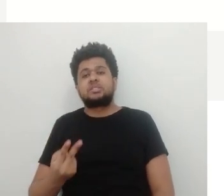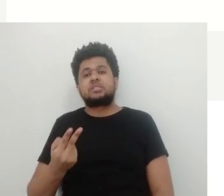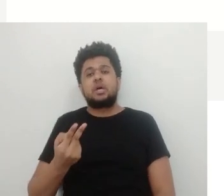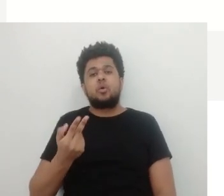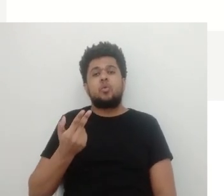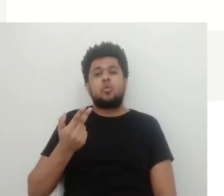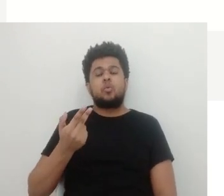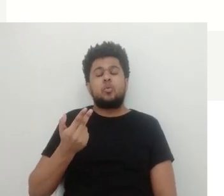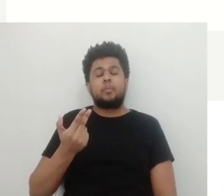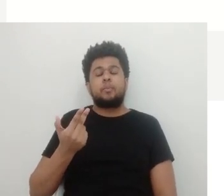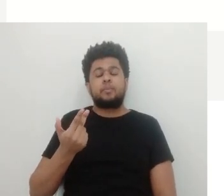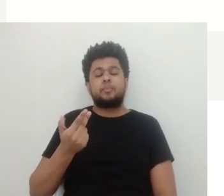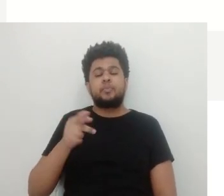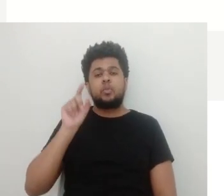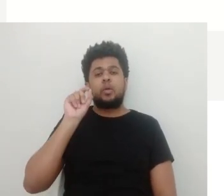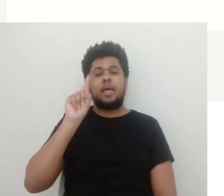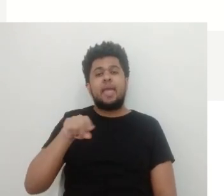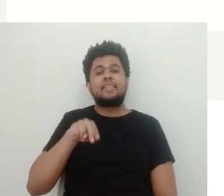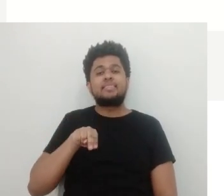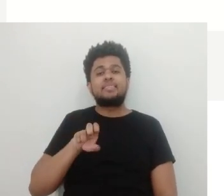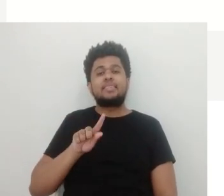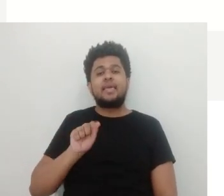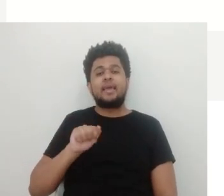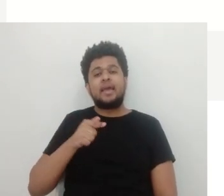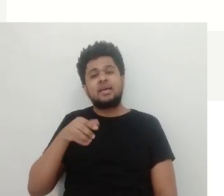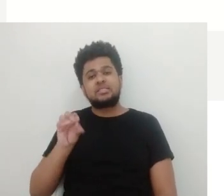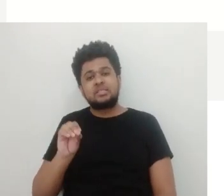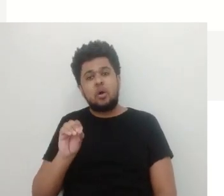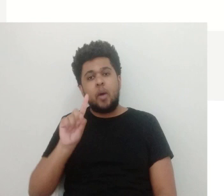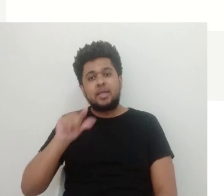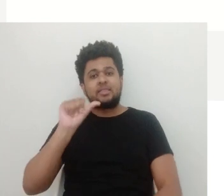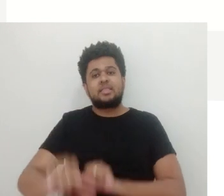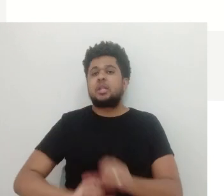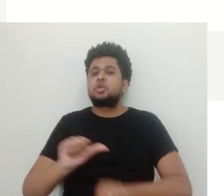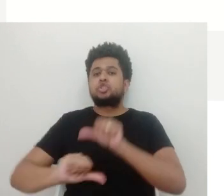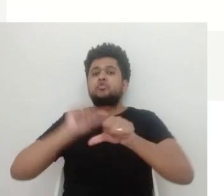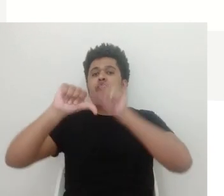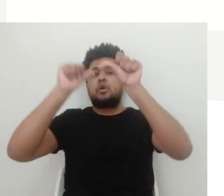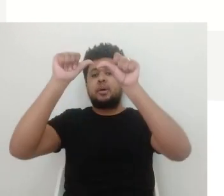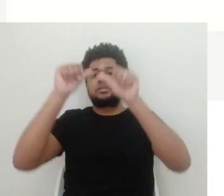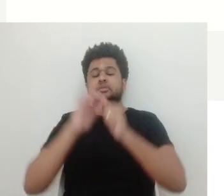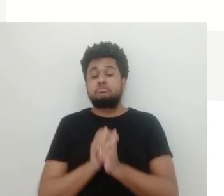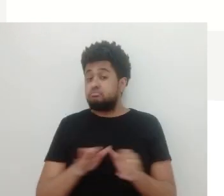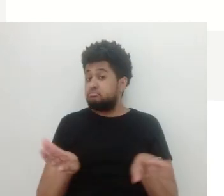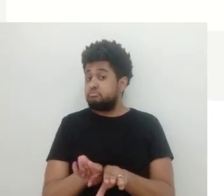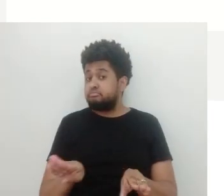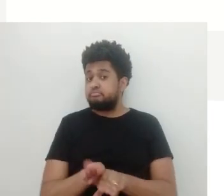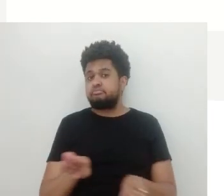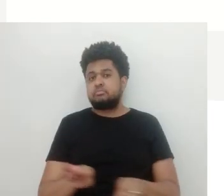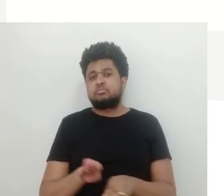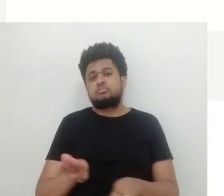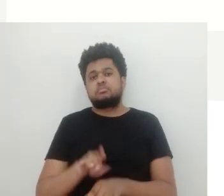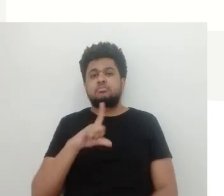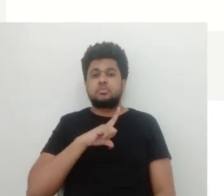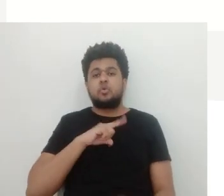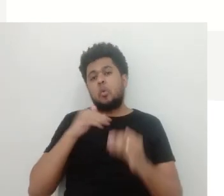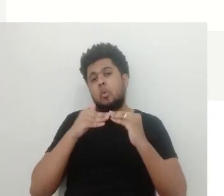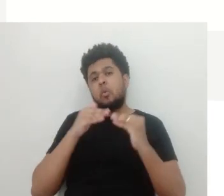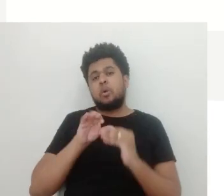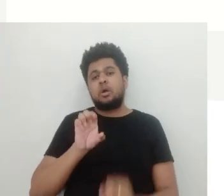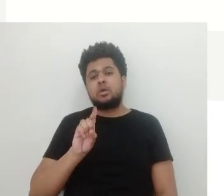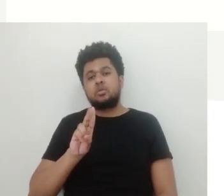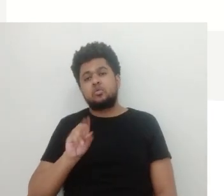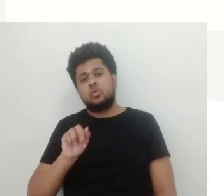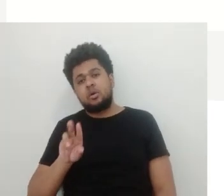parece obrigatório ser interdisciplinar. A interdisciplinaridade tem que servir para fazer uma crítica a um conhecimento que